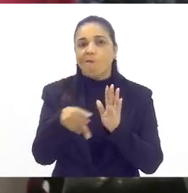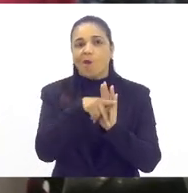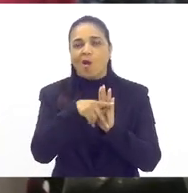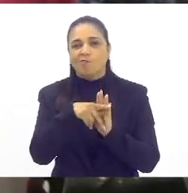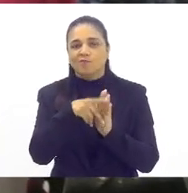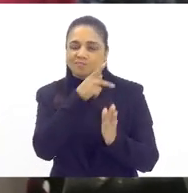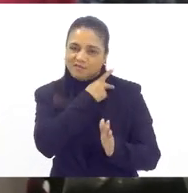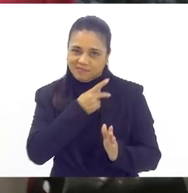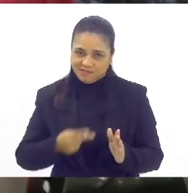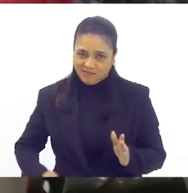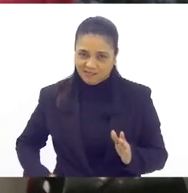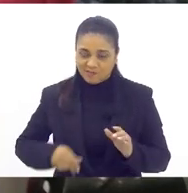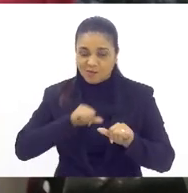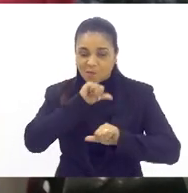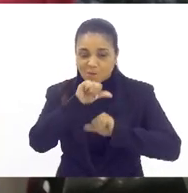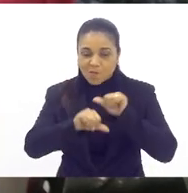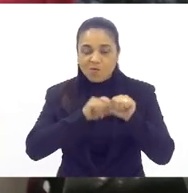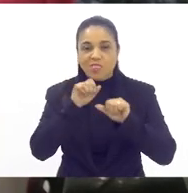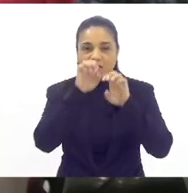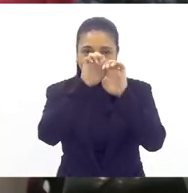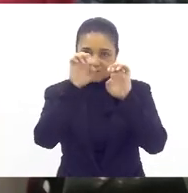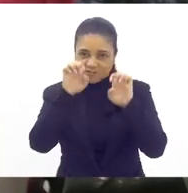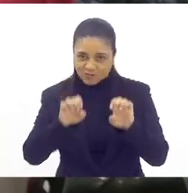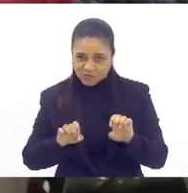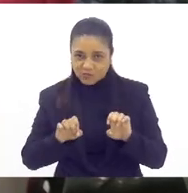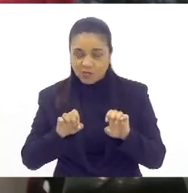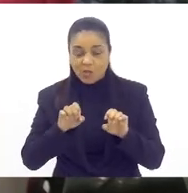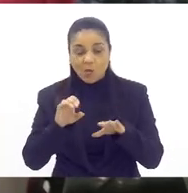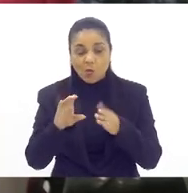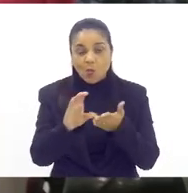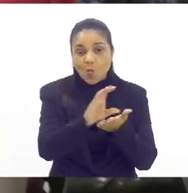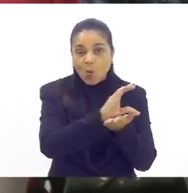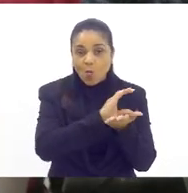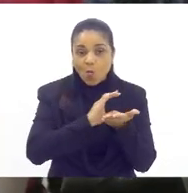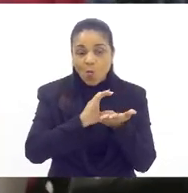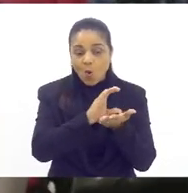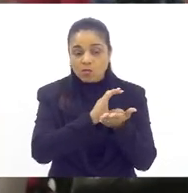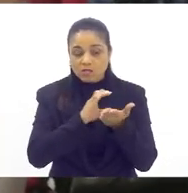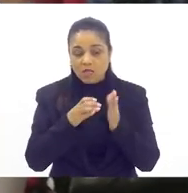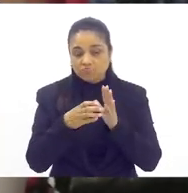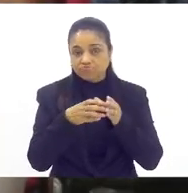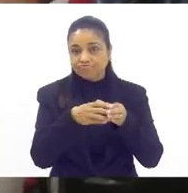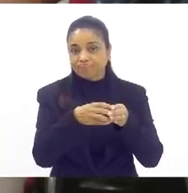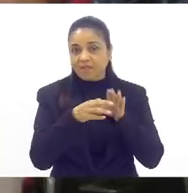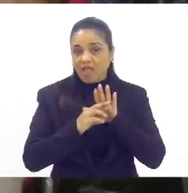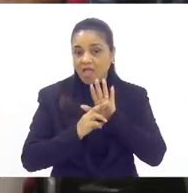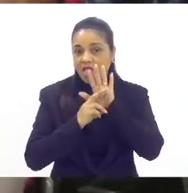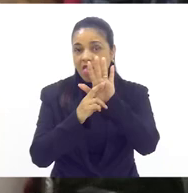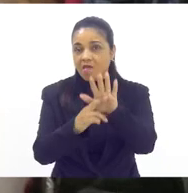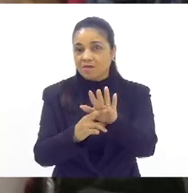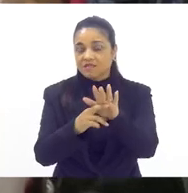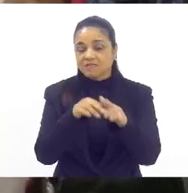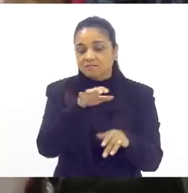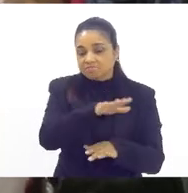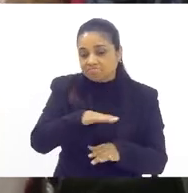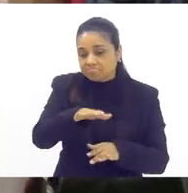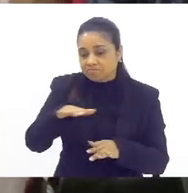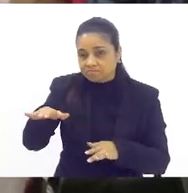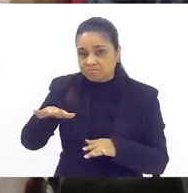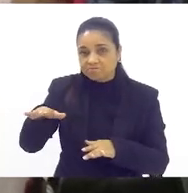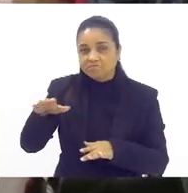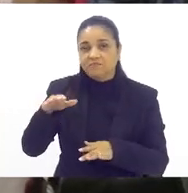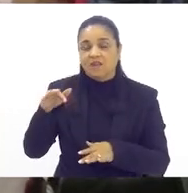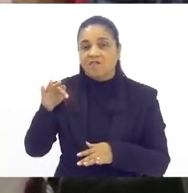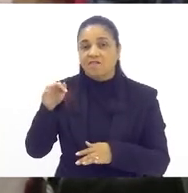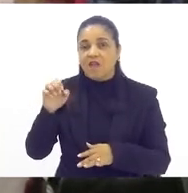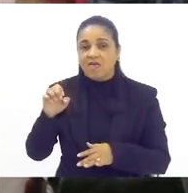Faetec acima de tudo e ter um conselho né com a representação dos diferentes segmentos da Faetec é